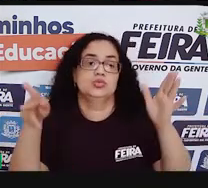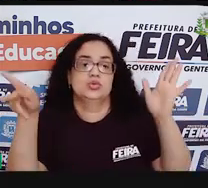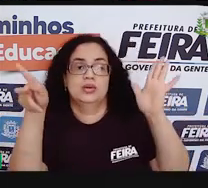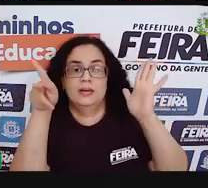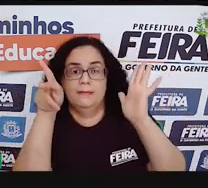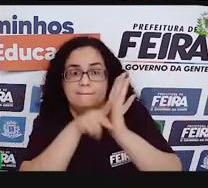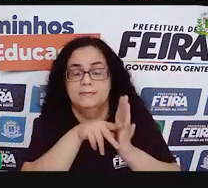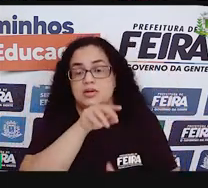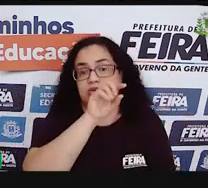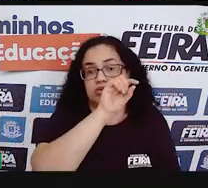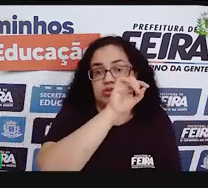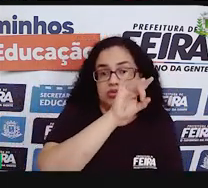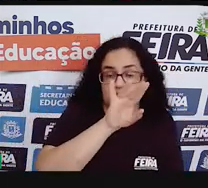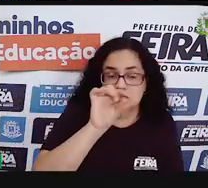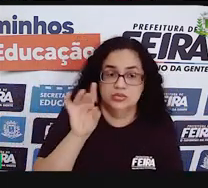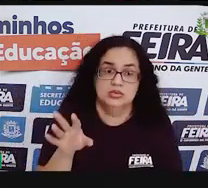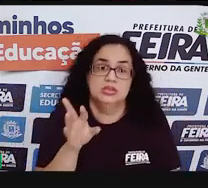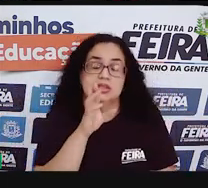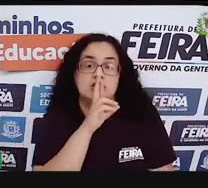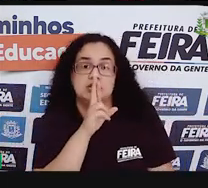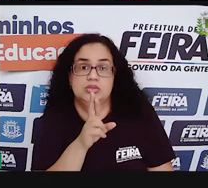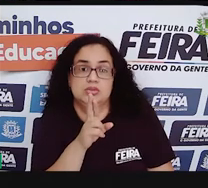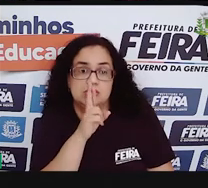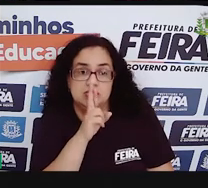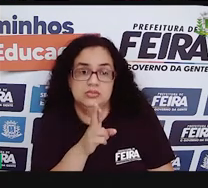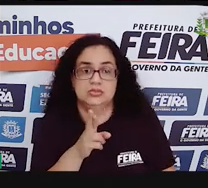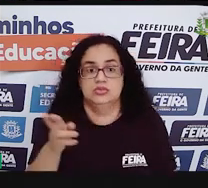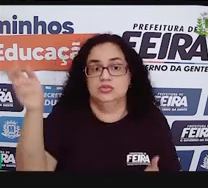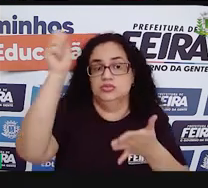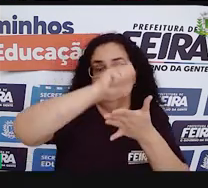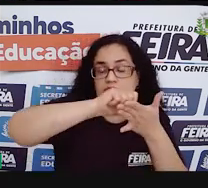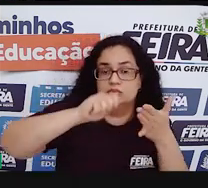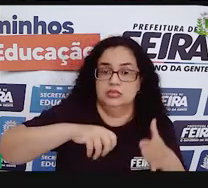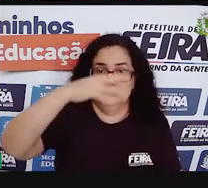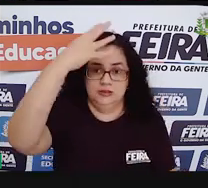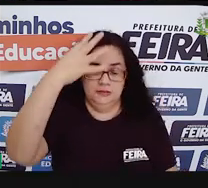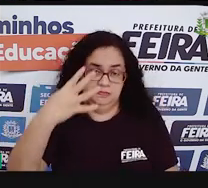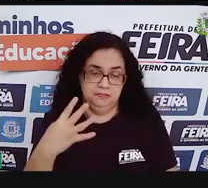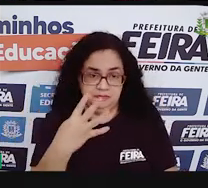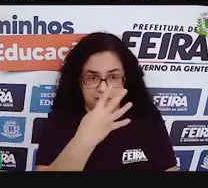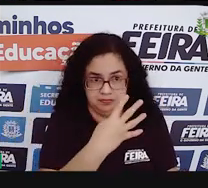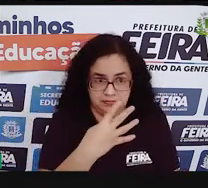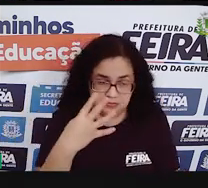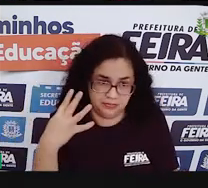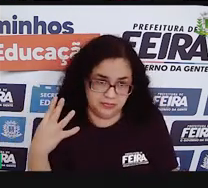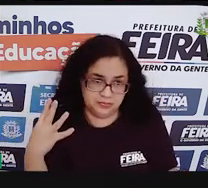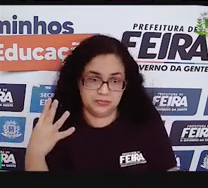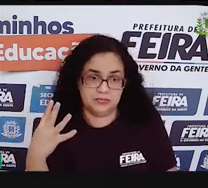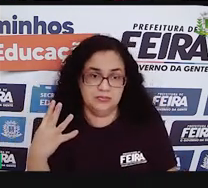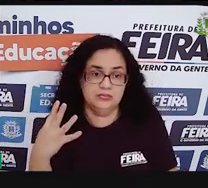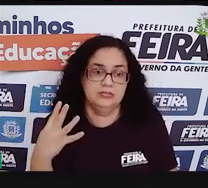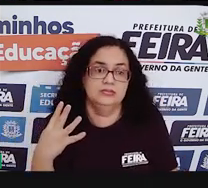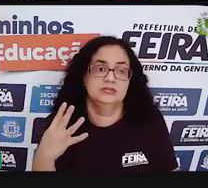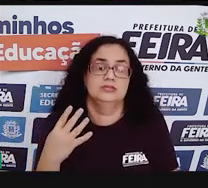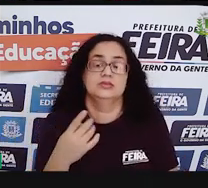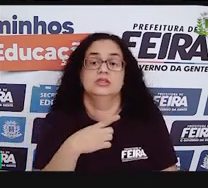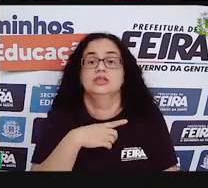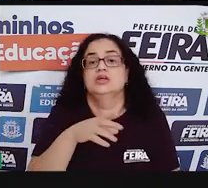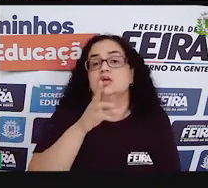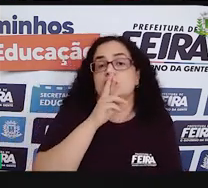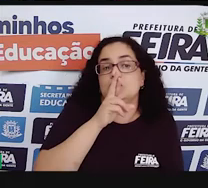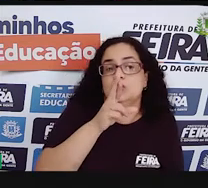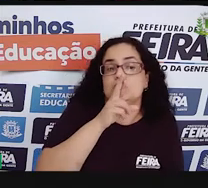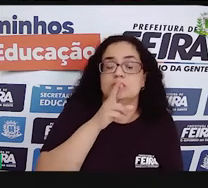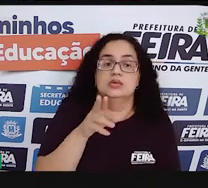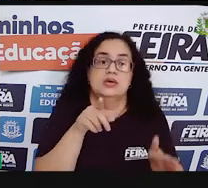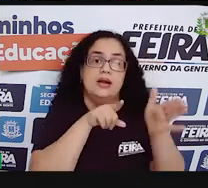propriedades de cada um. Os resultados foram anotados na tabela ao lado. Então, existe uma tabela aí para mostrar o resultado de